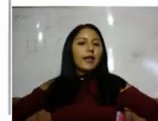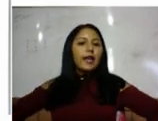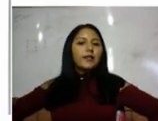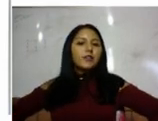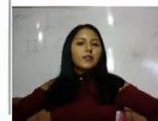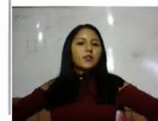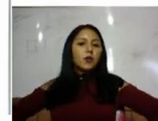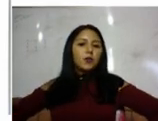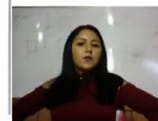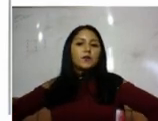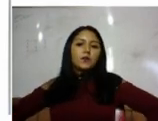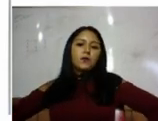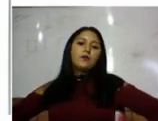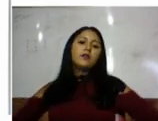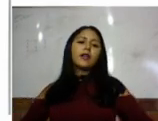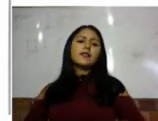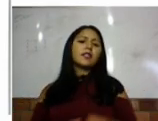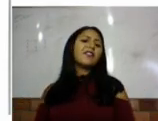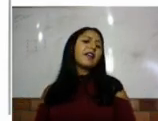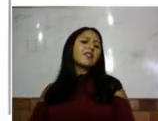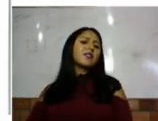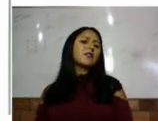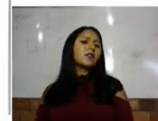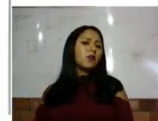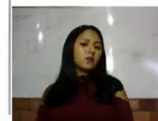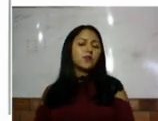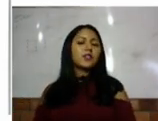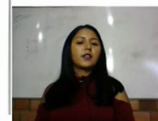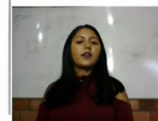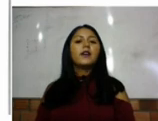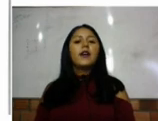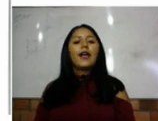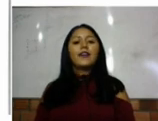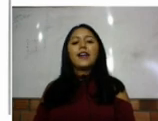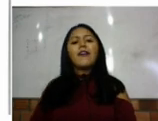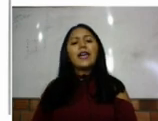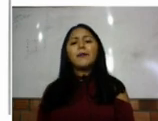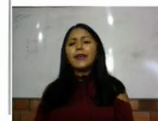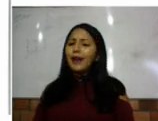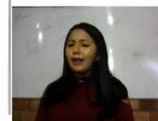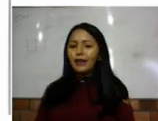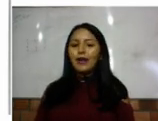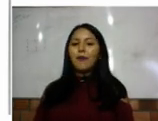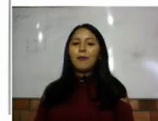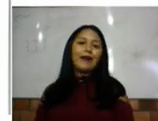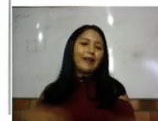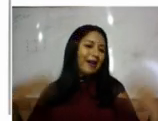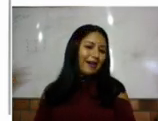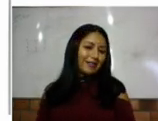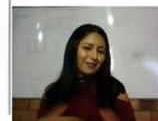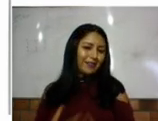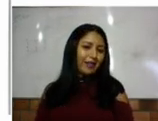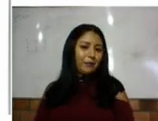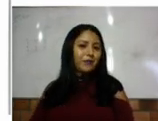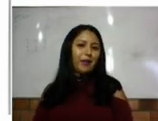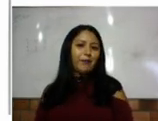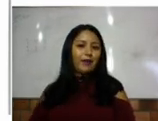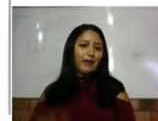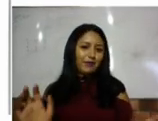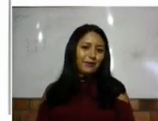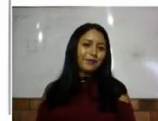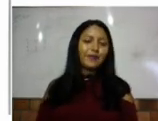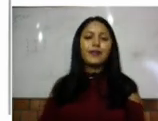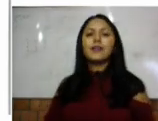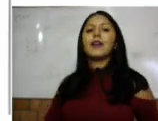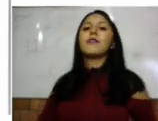marcos ele te tosso o que significa testosterona ia é quando alguém brincalhão palhaço não tem